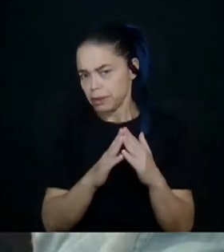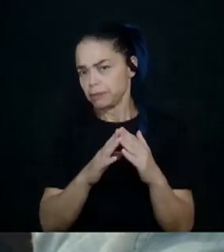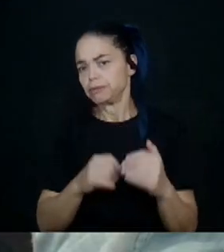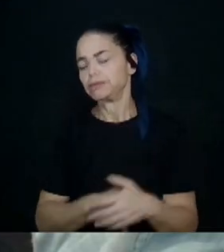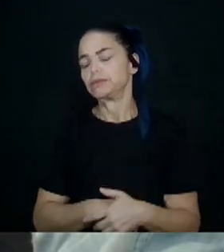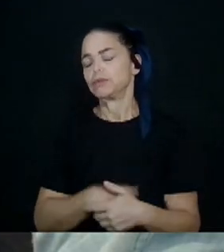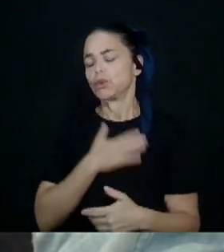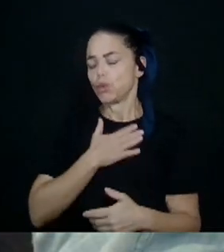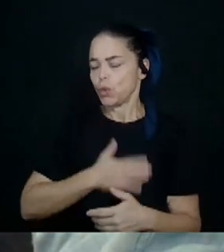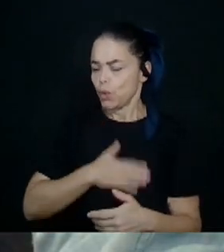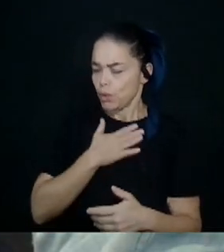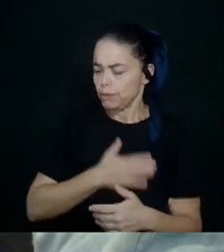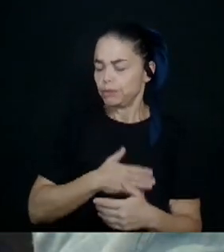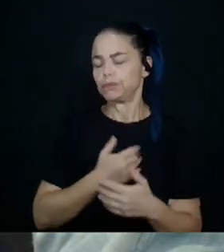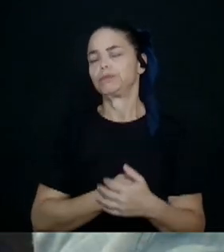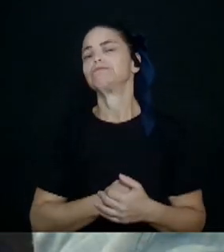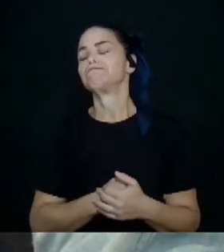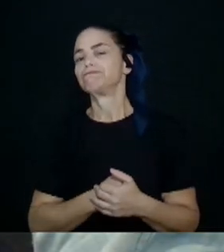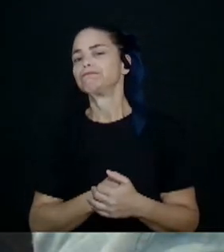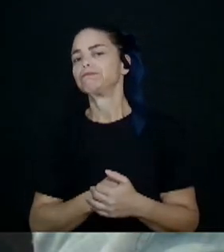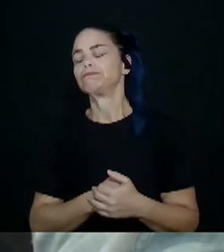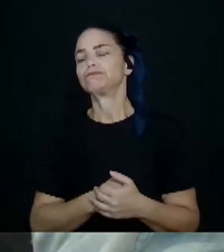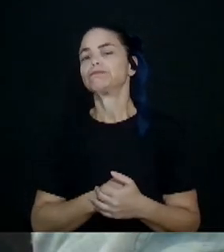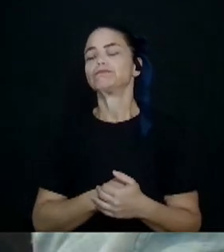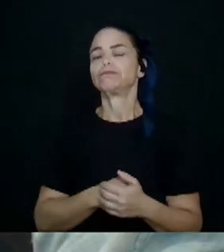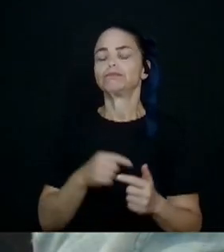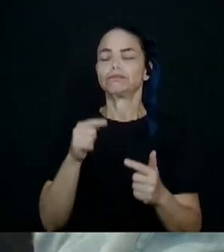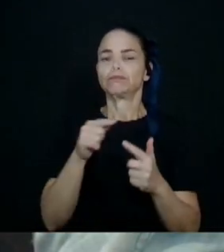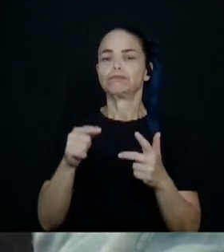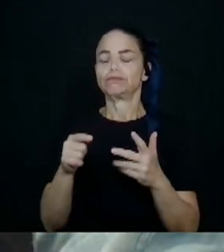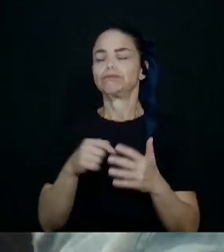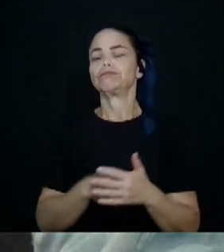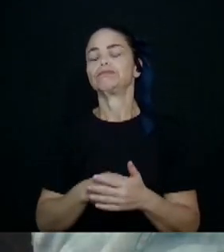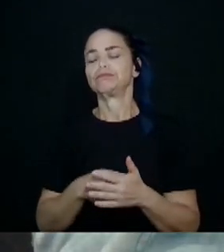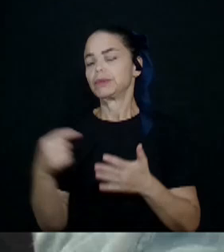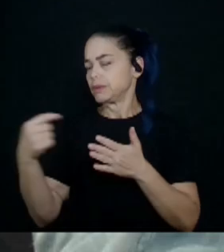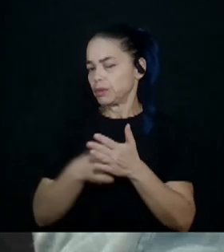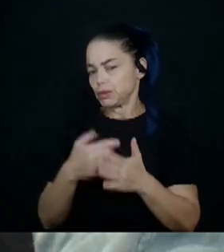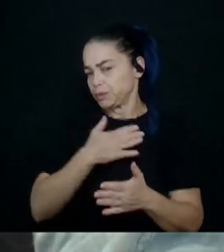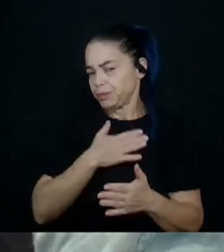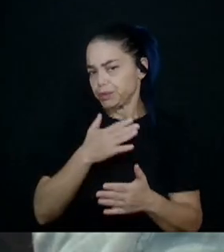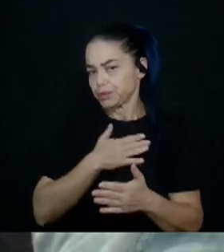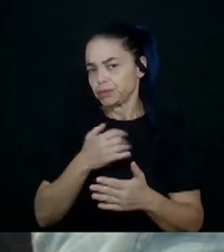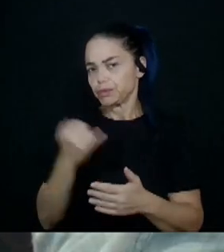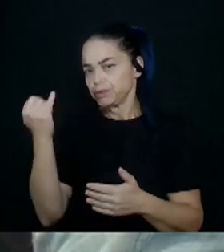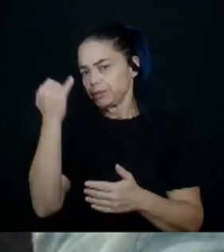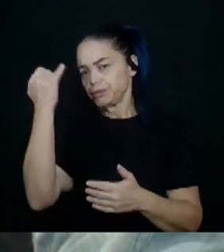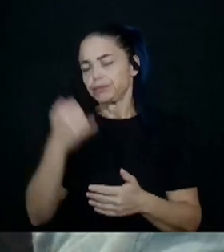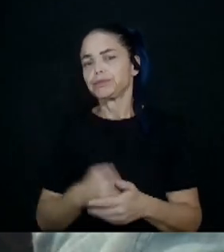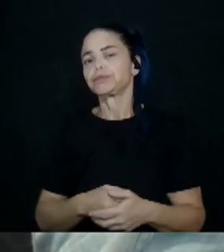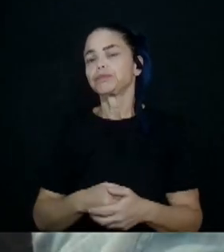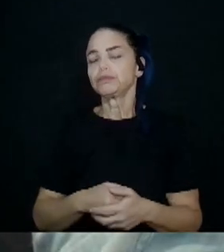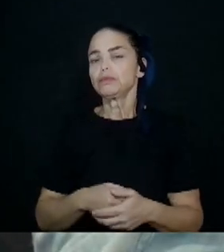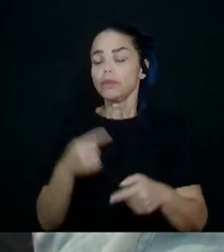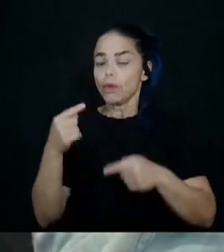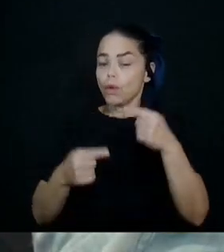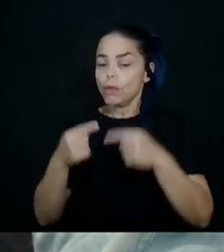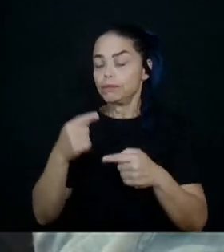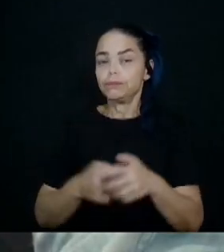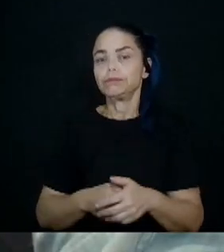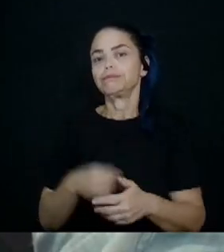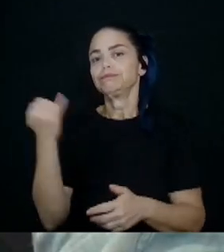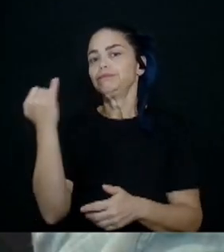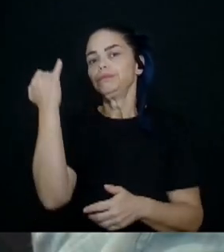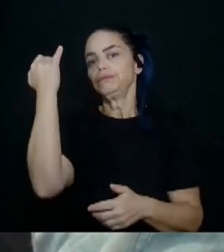tranquilo. Então, essas questões, né, estão cada vez mais importantes e vai ser ainda mais discutido, mas o ponto